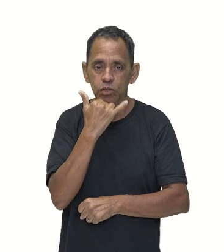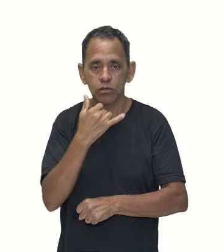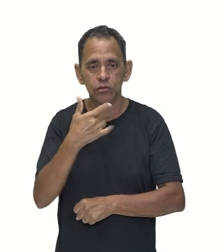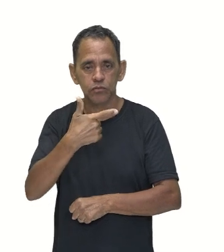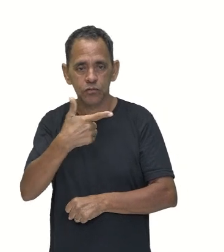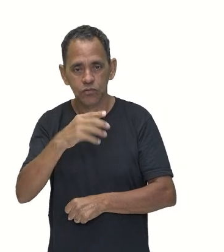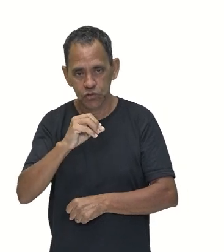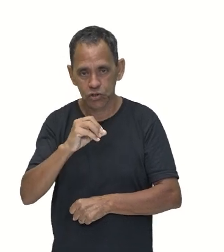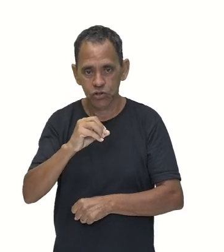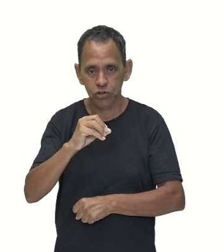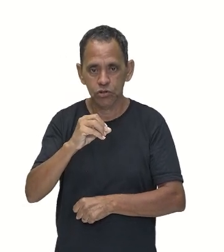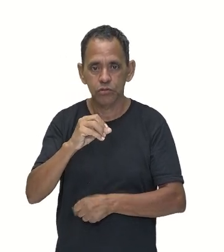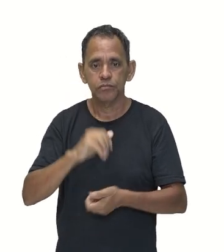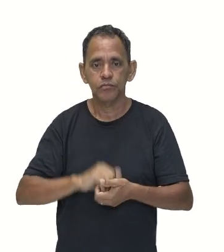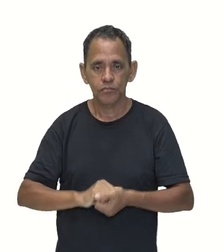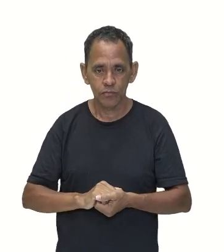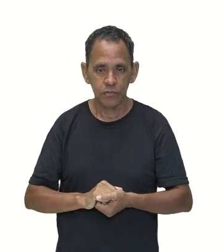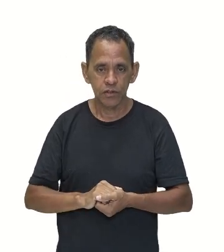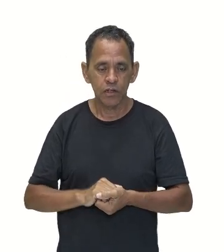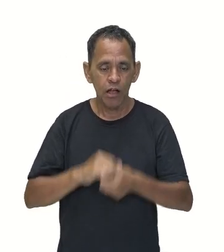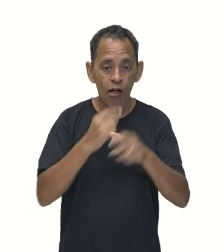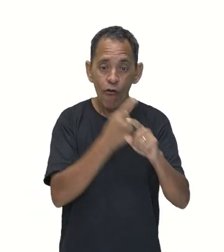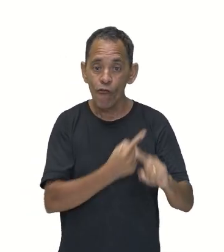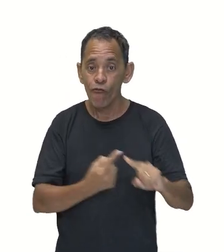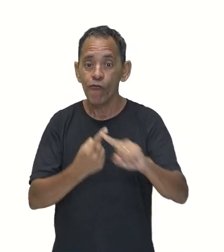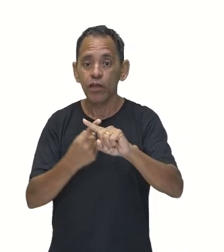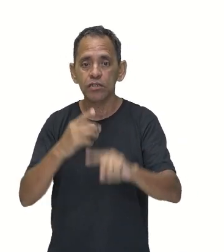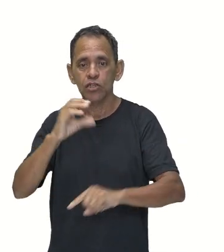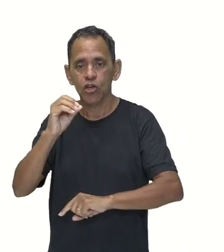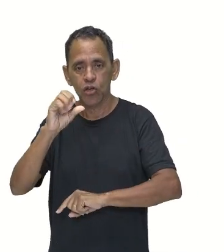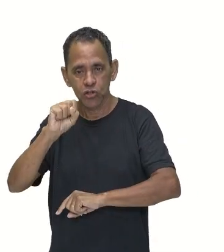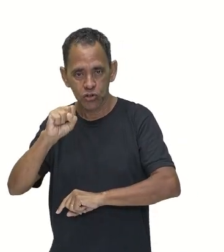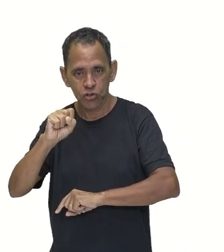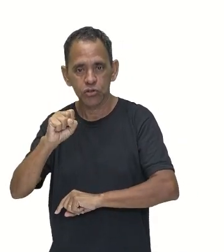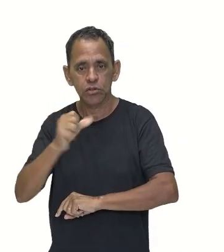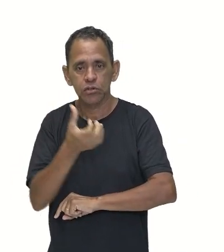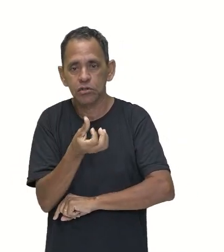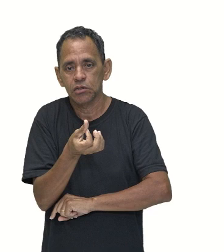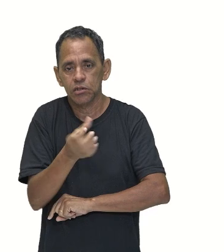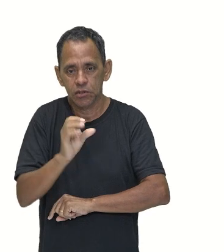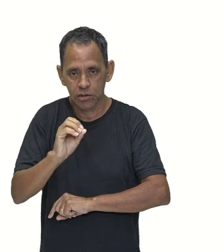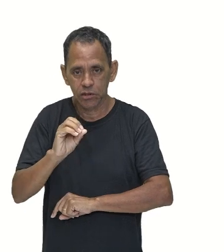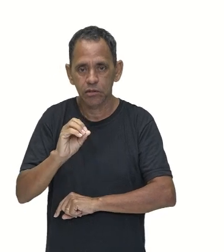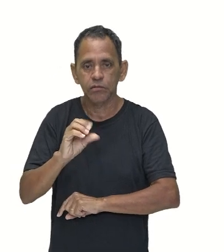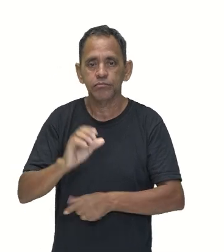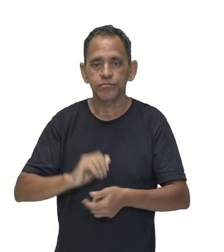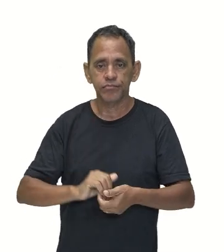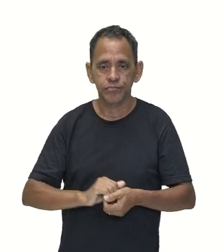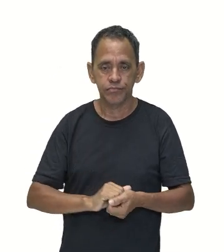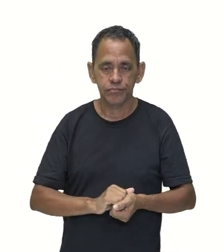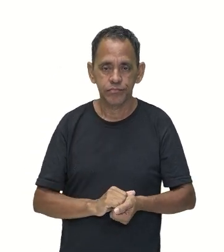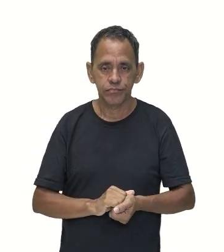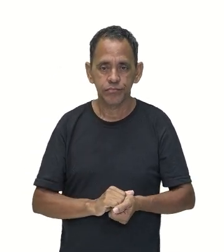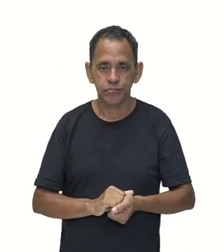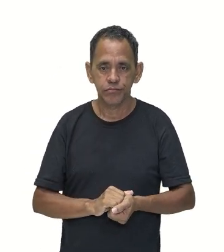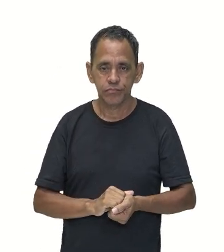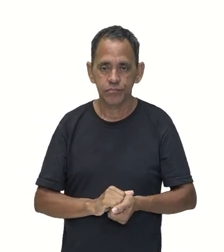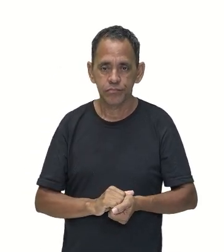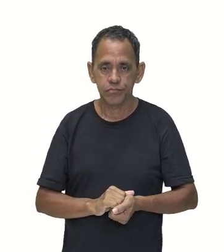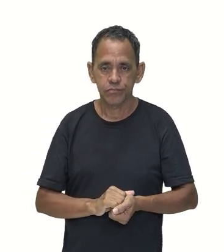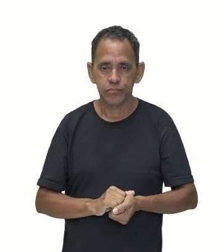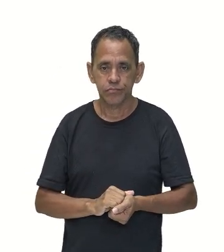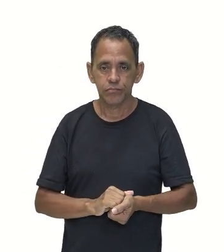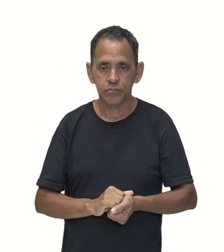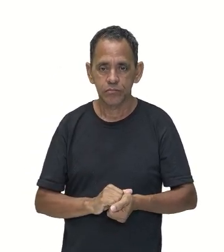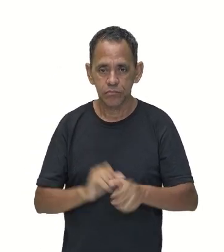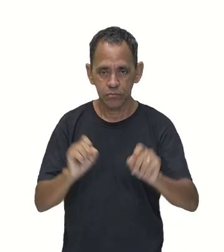vezes cosseno de 60 graus. Tá bom? Então